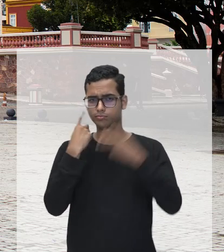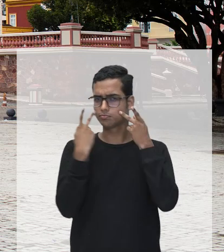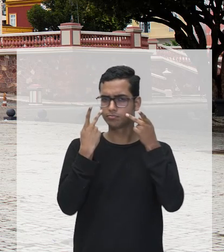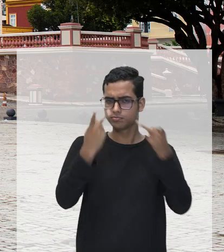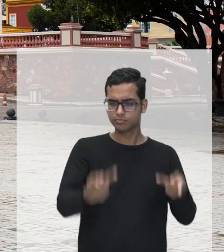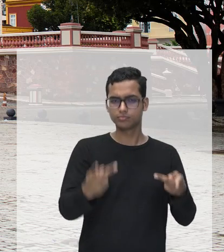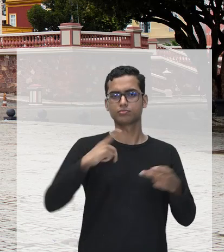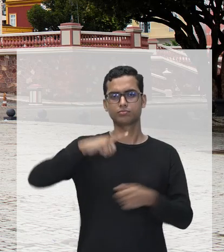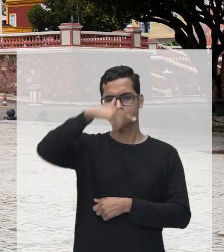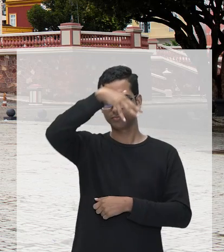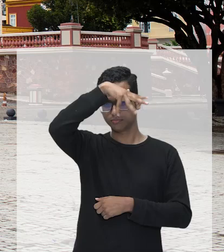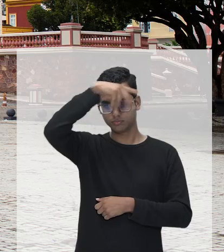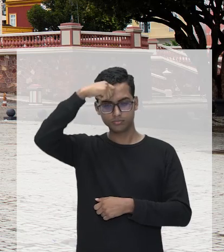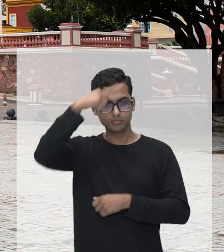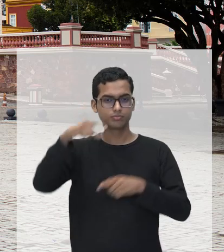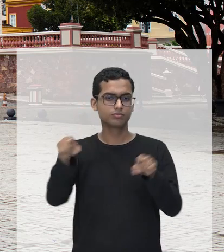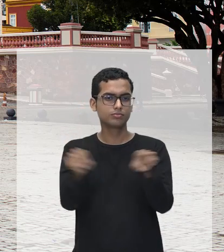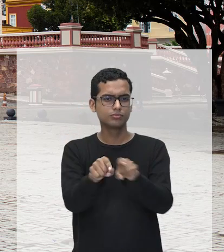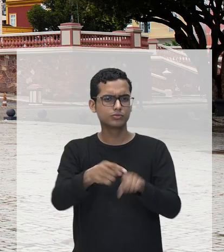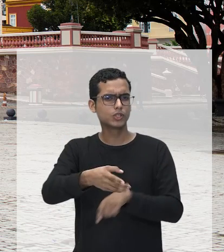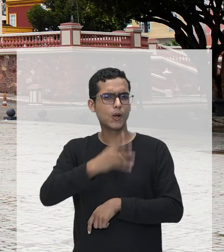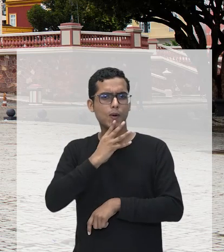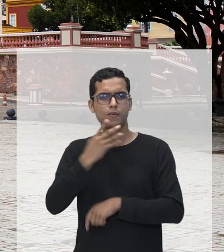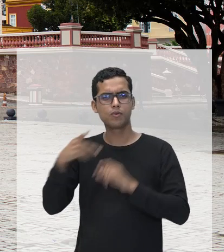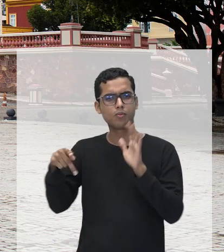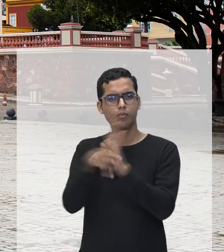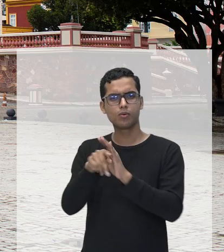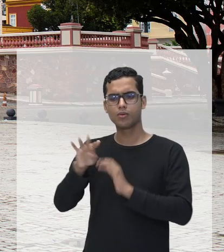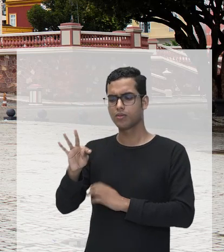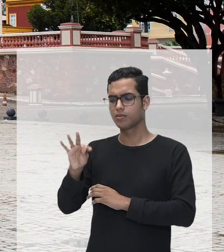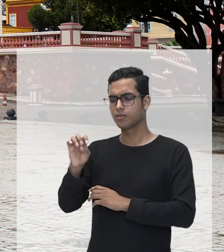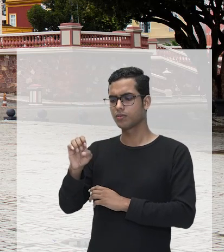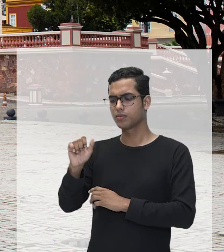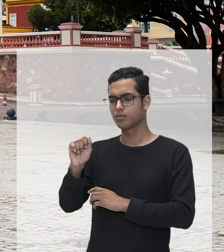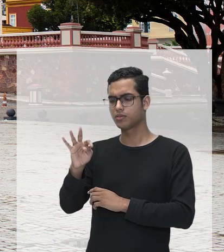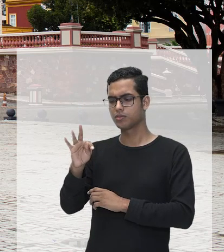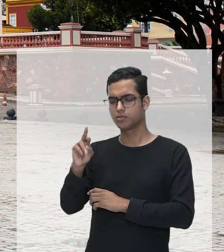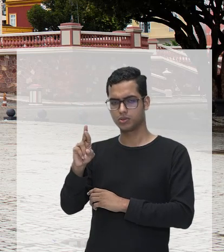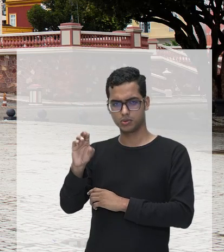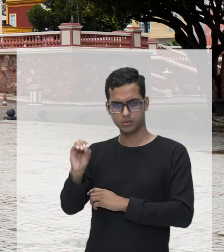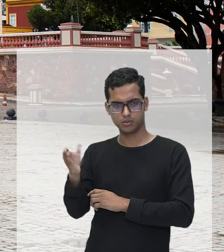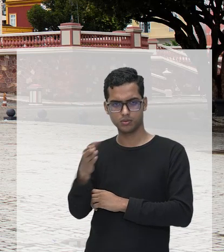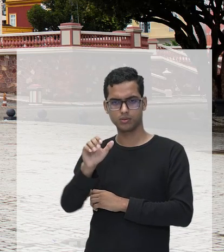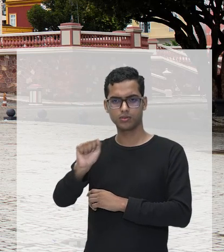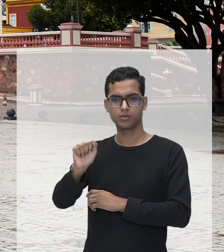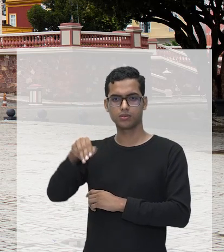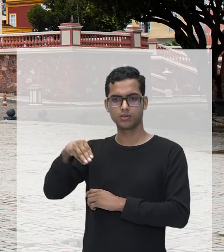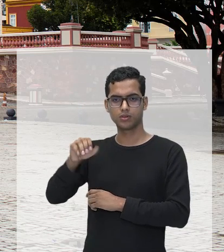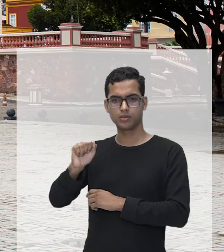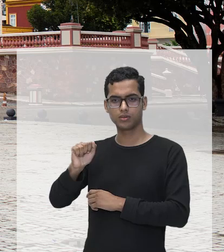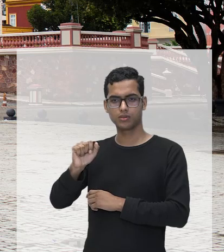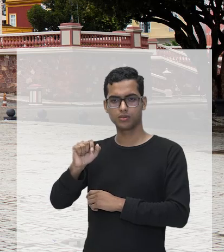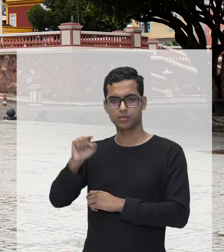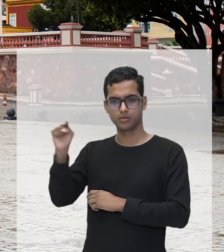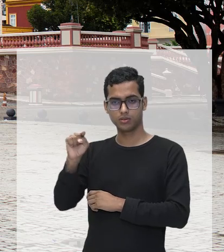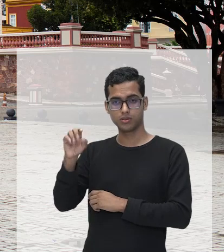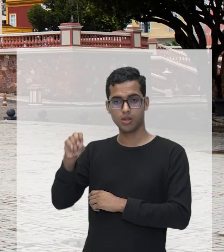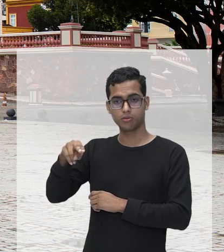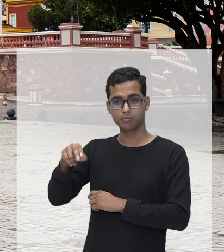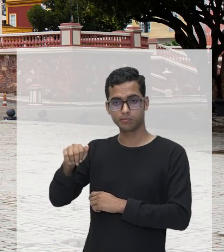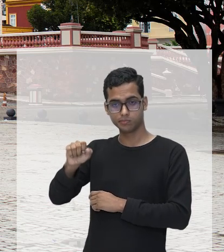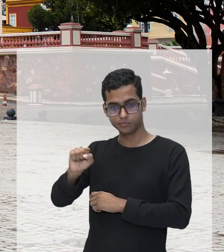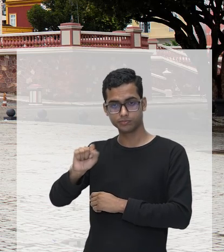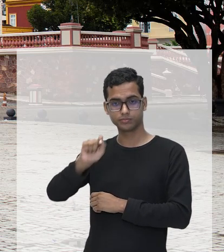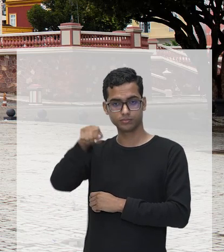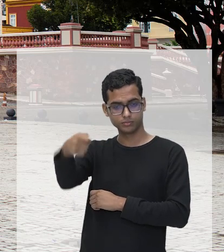e conhecer o nosso teatro, vocês puderam observar que aqui no teatro nós temos diversas